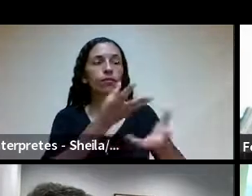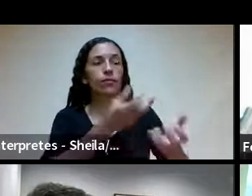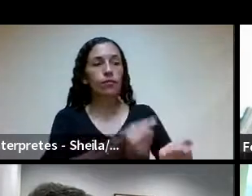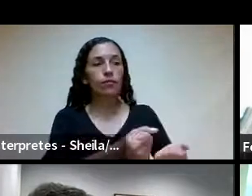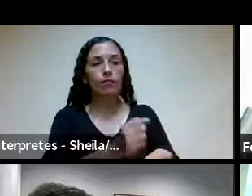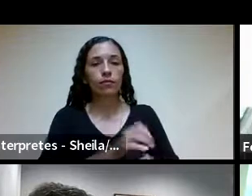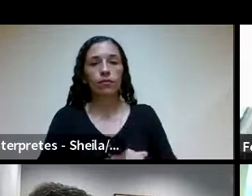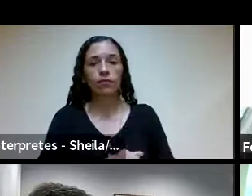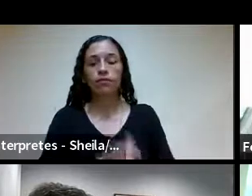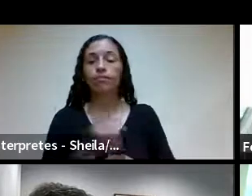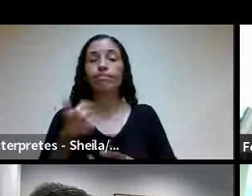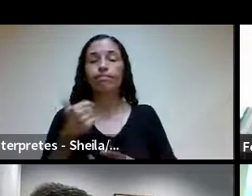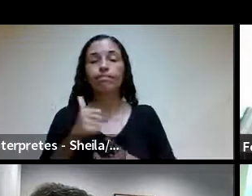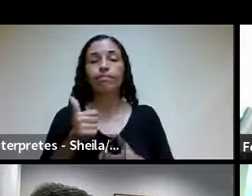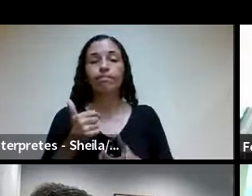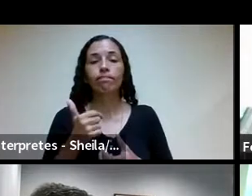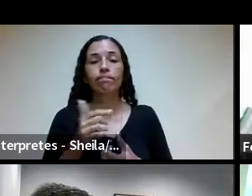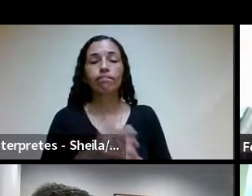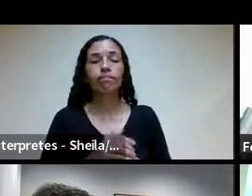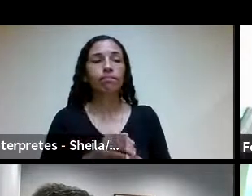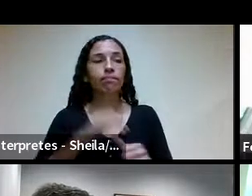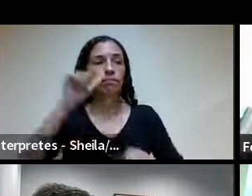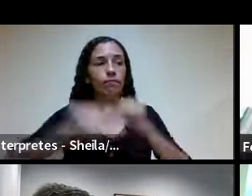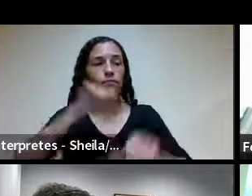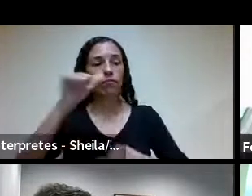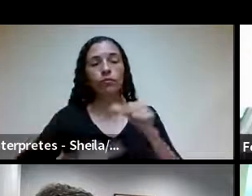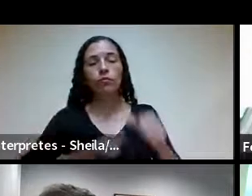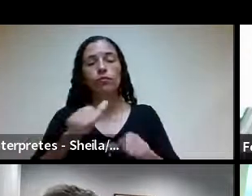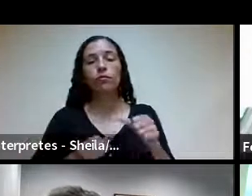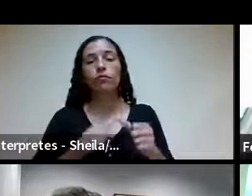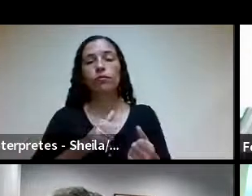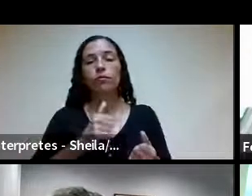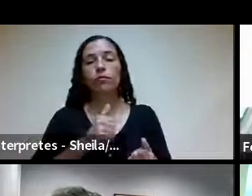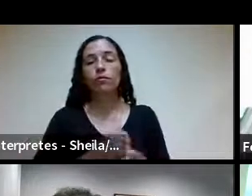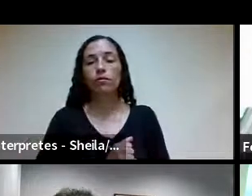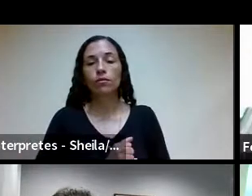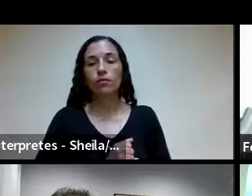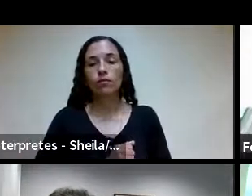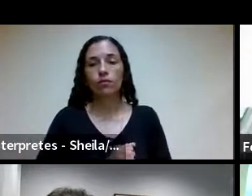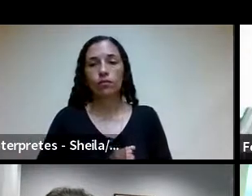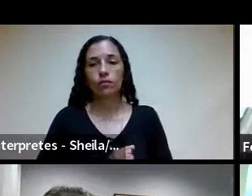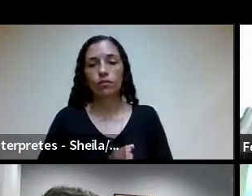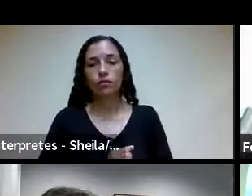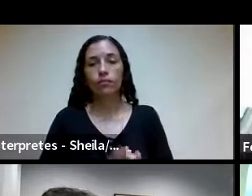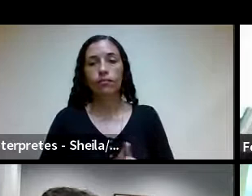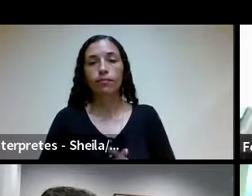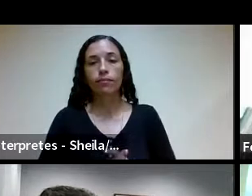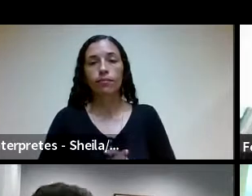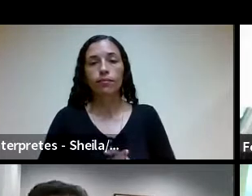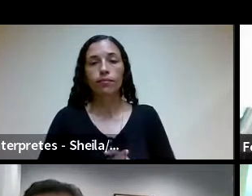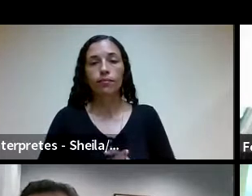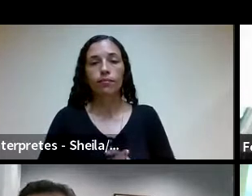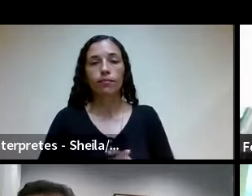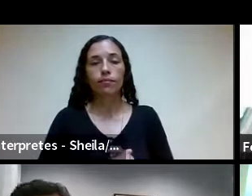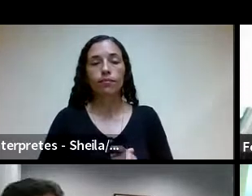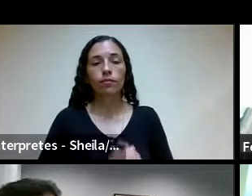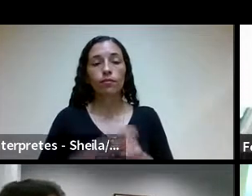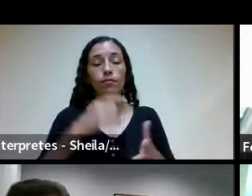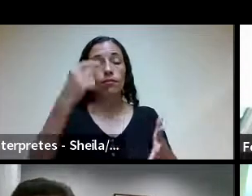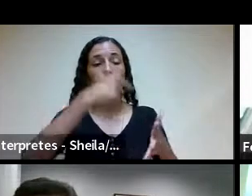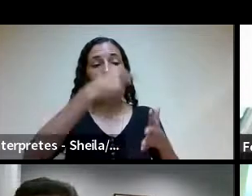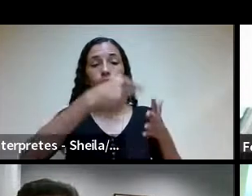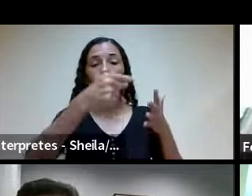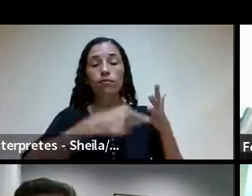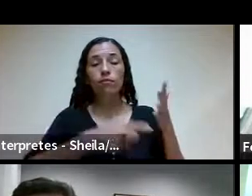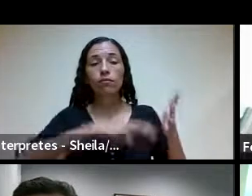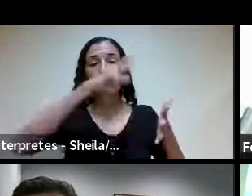presidente. Não havendo reparos, tenho como aprovada. Leitura de expediente pela secretária das sessões. Indago a senhora secretária